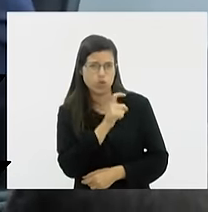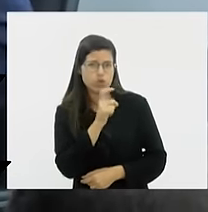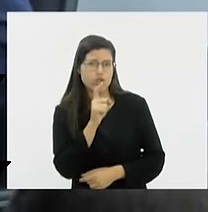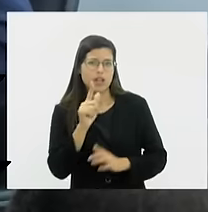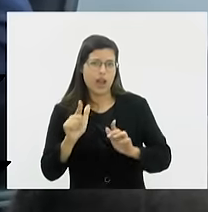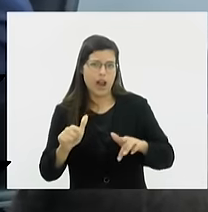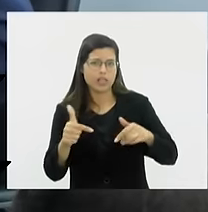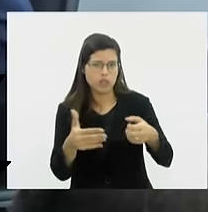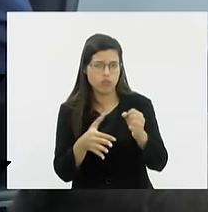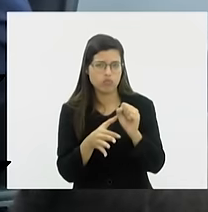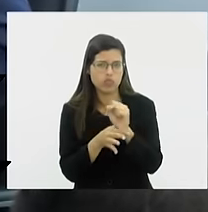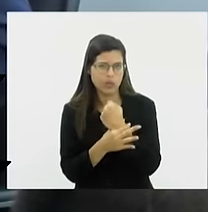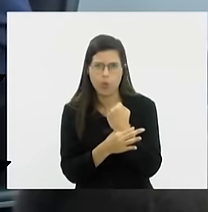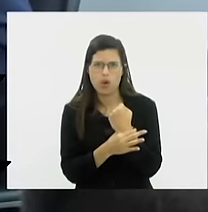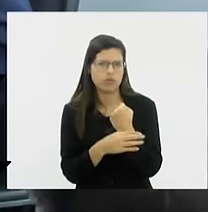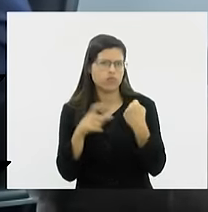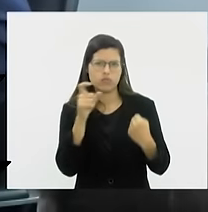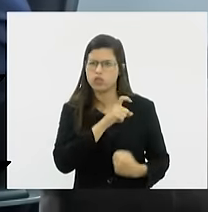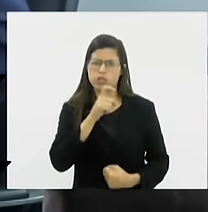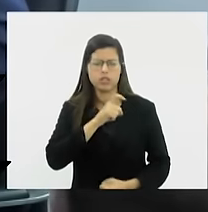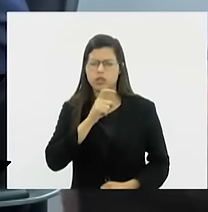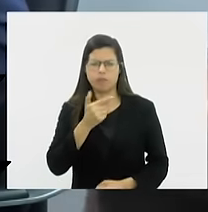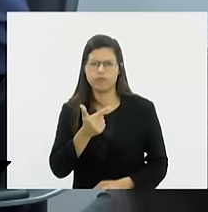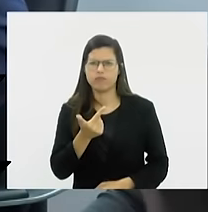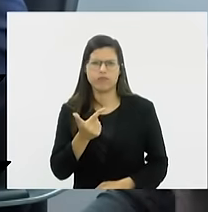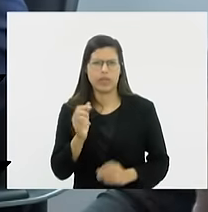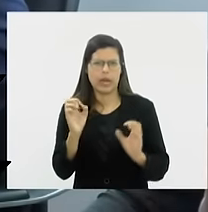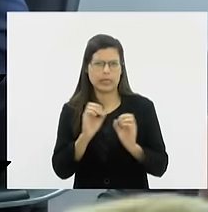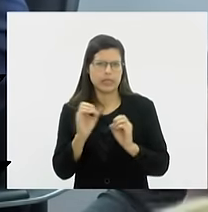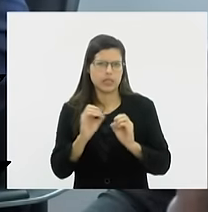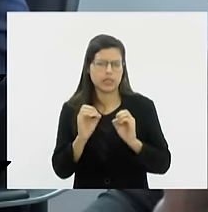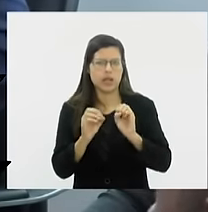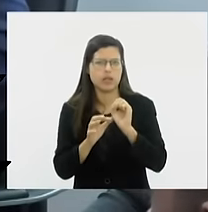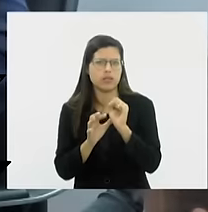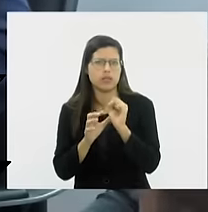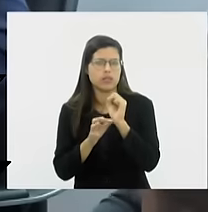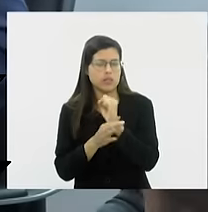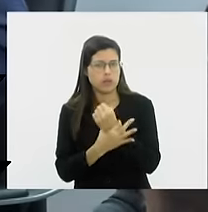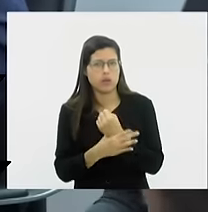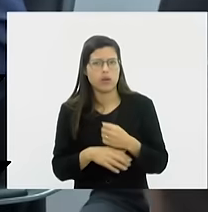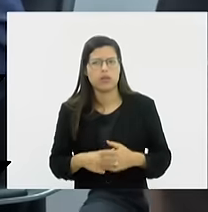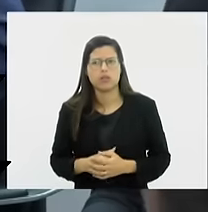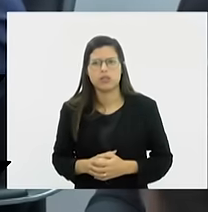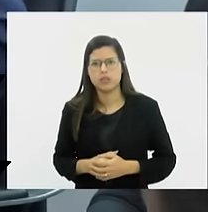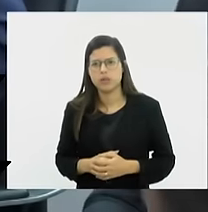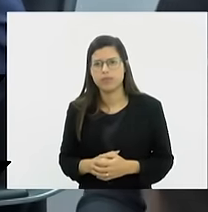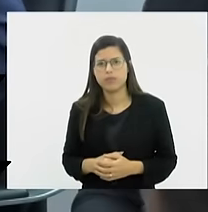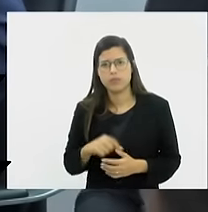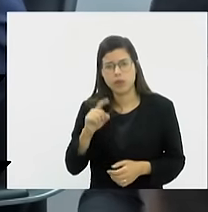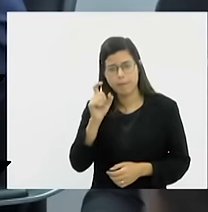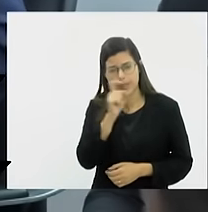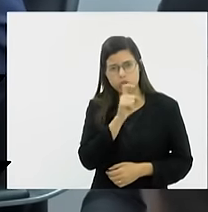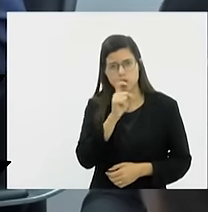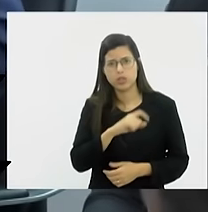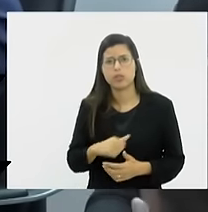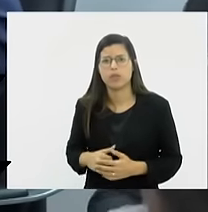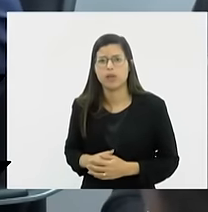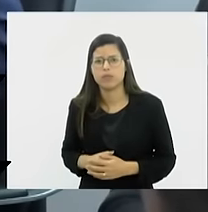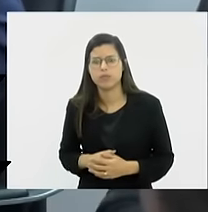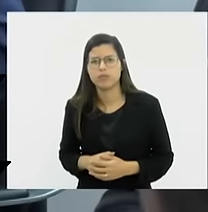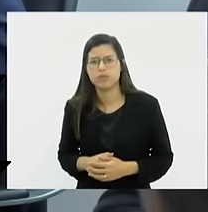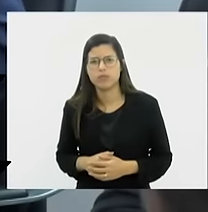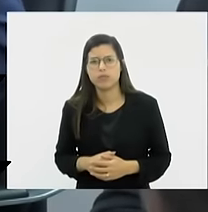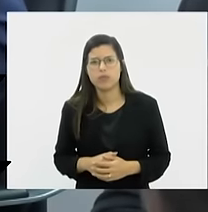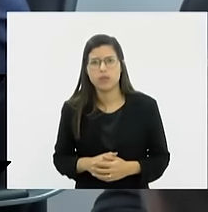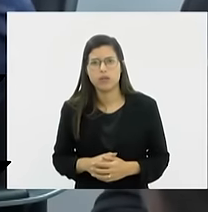o que é uma mentira. Não tem nada de segurança ali. Nada de segurança. Essa operação de segurança é uma mentira. Operação de segurança